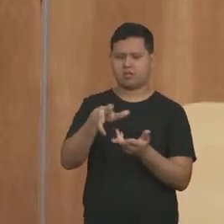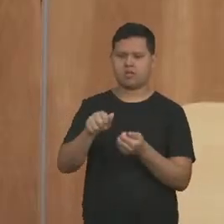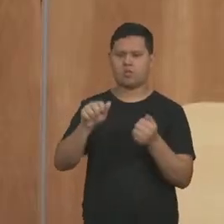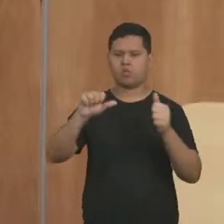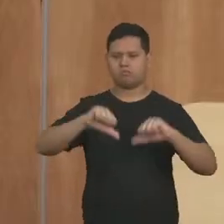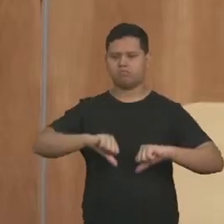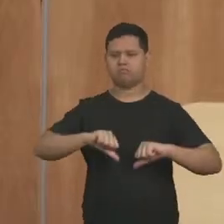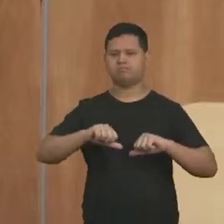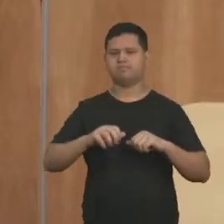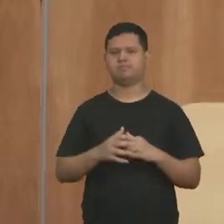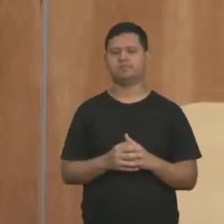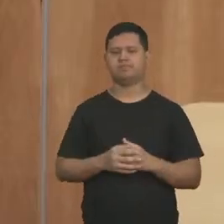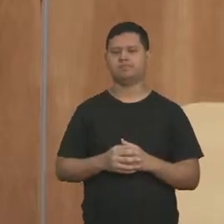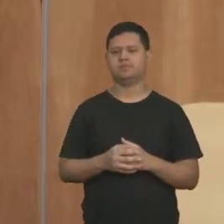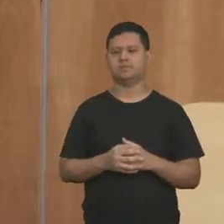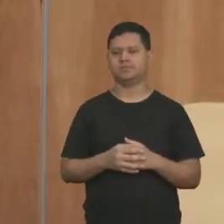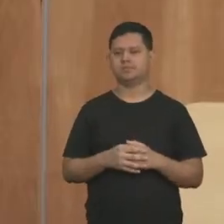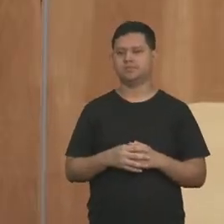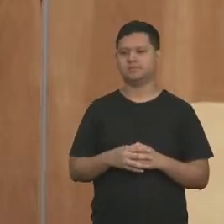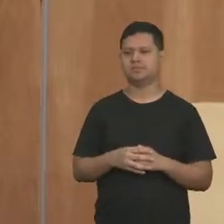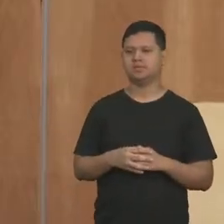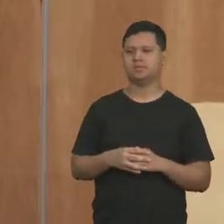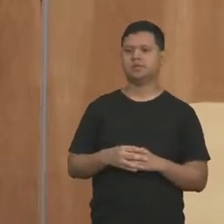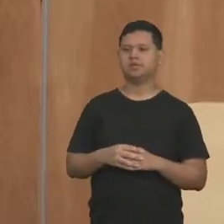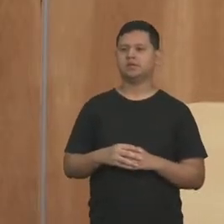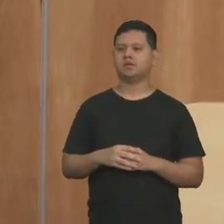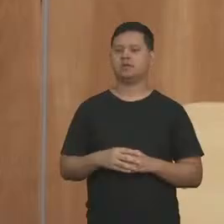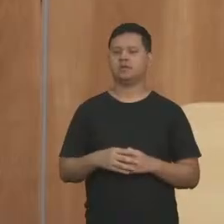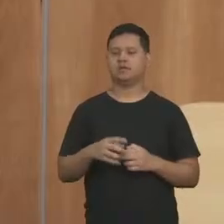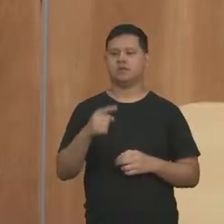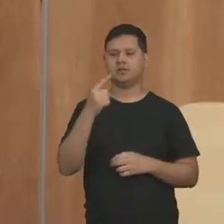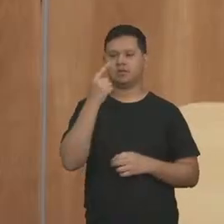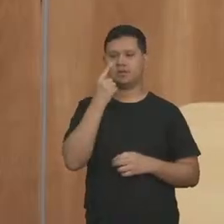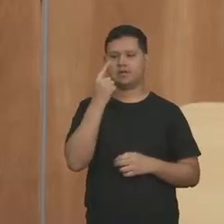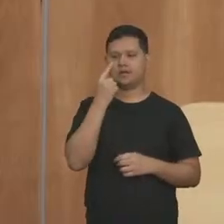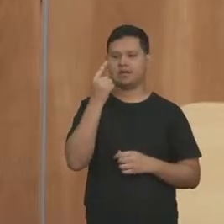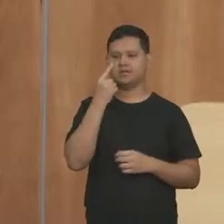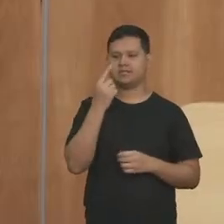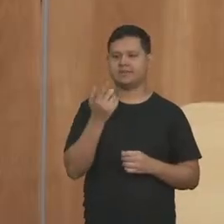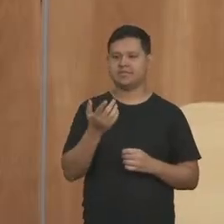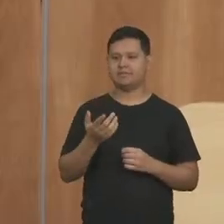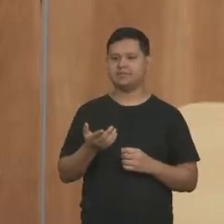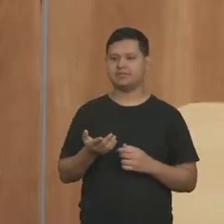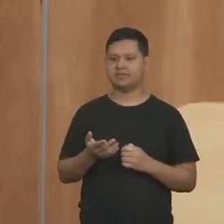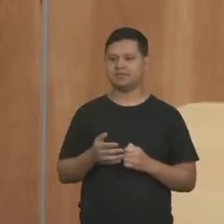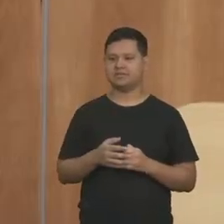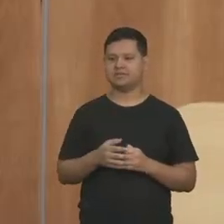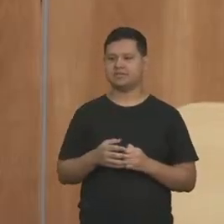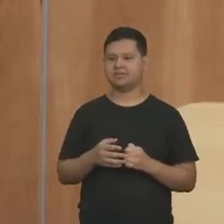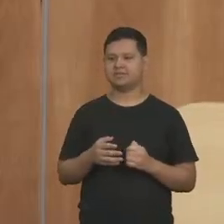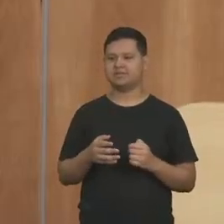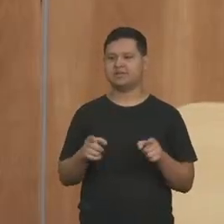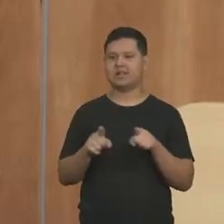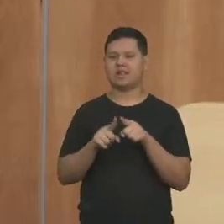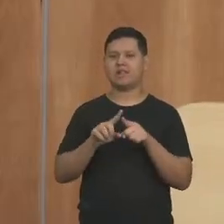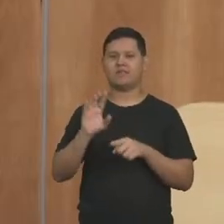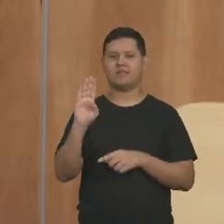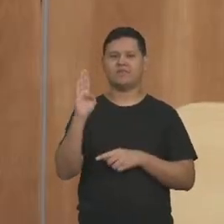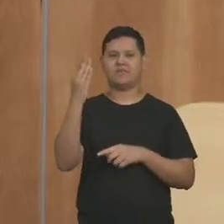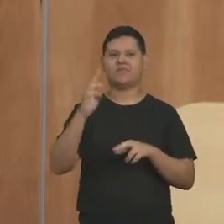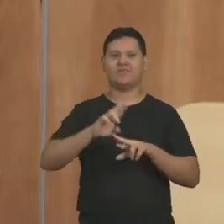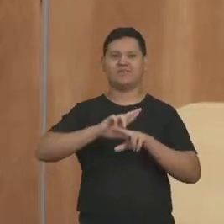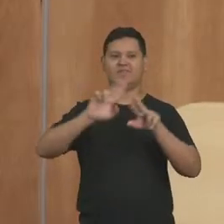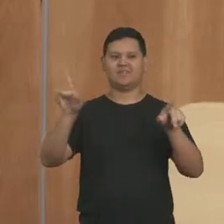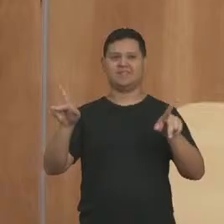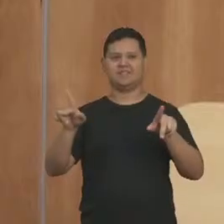estamos vivendo, e identificar causas da crise climática e combater as falsas